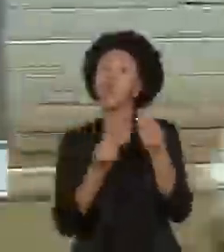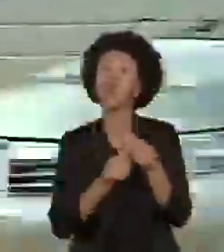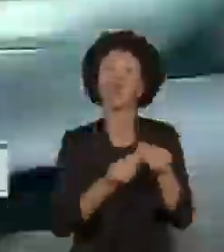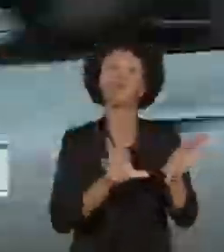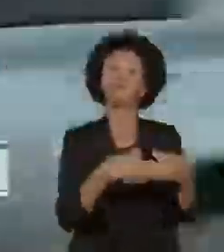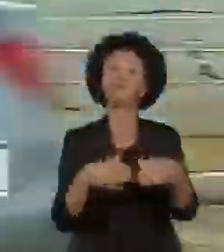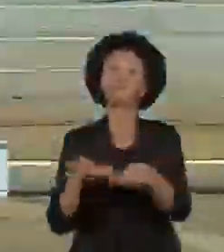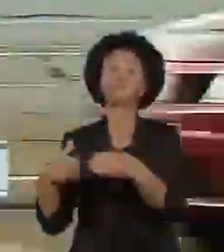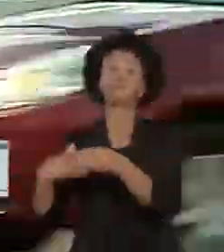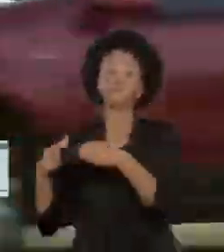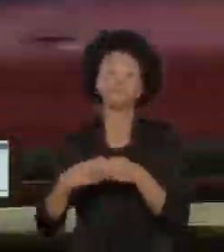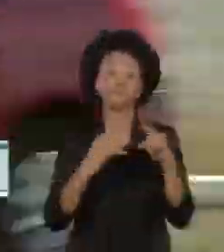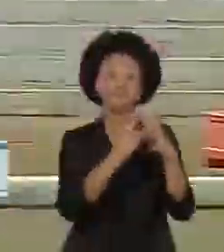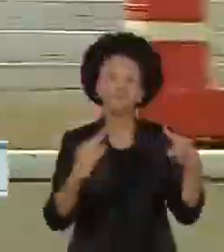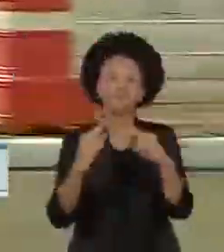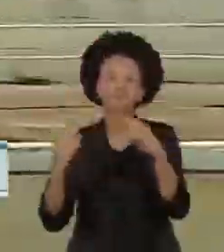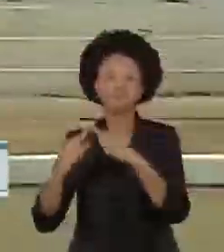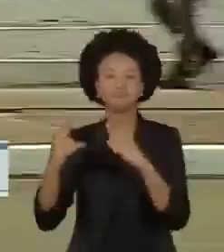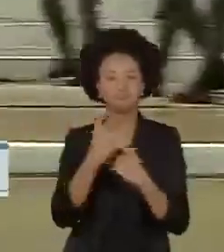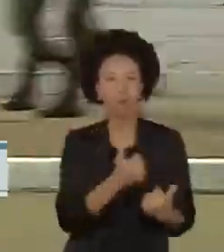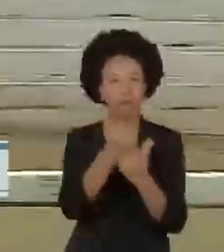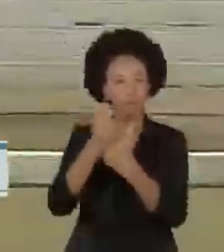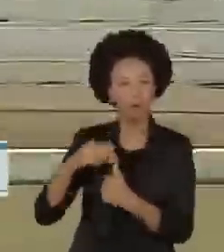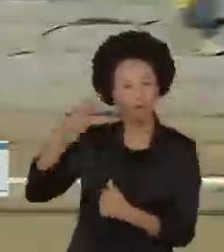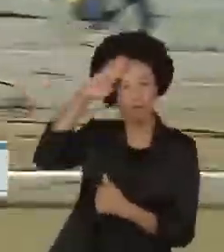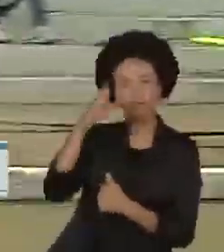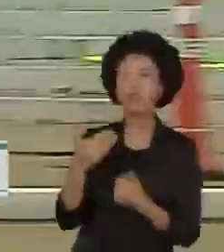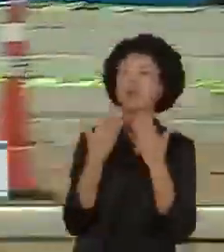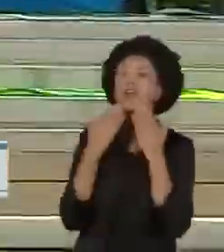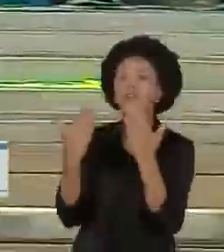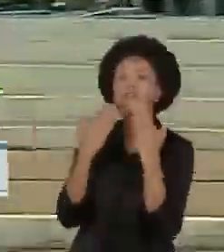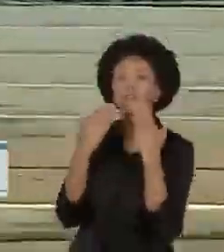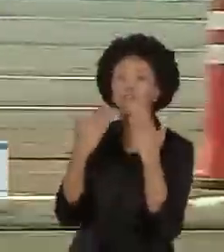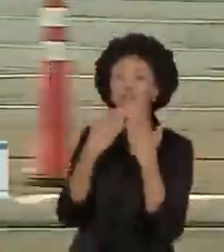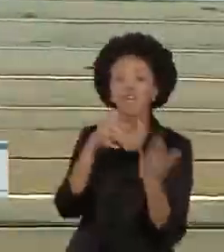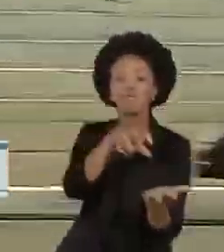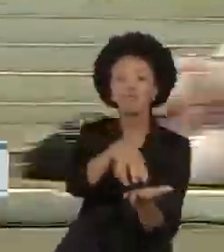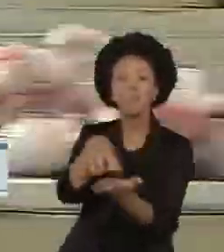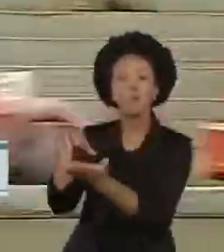acampamentos bolsonaristas em frente aos quartéis das Forças Armadas pelo país.